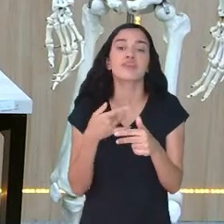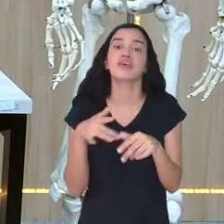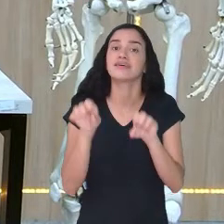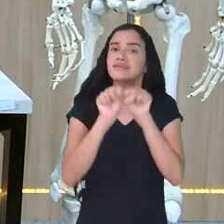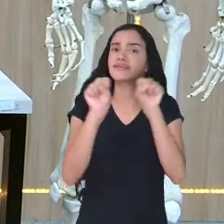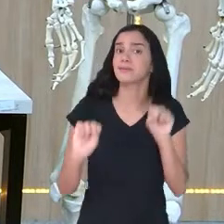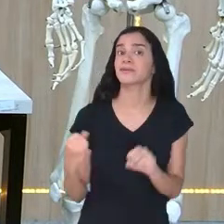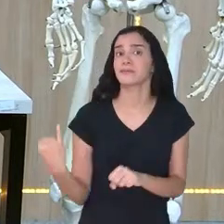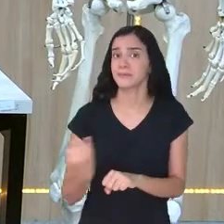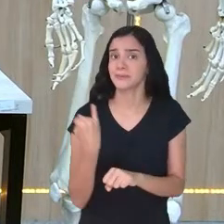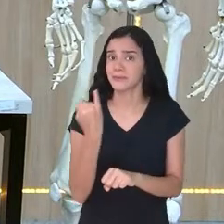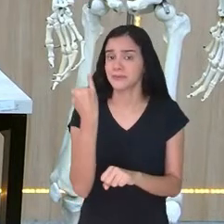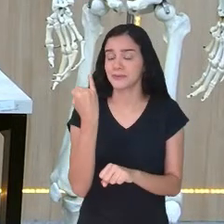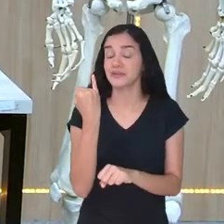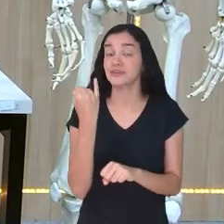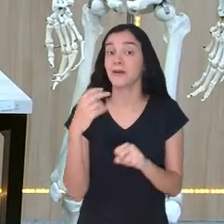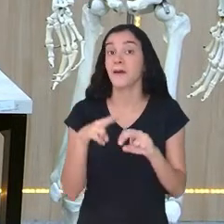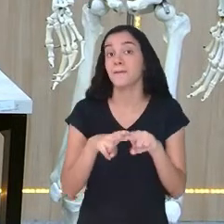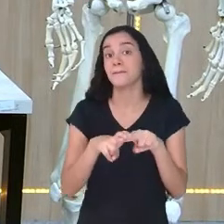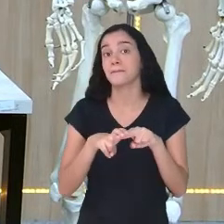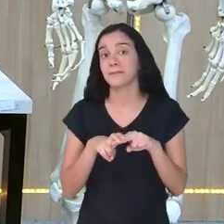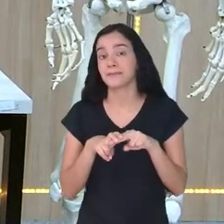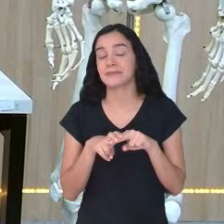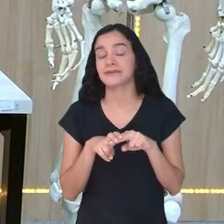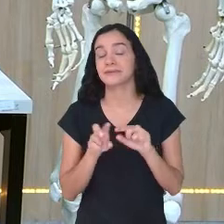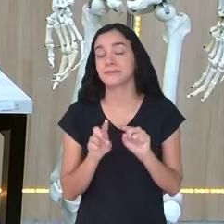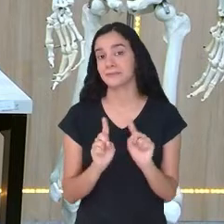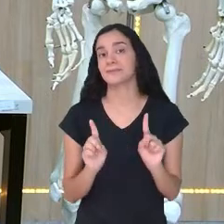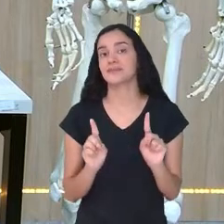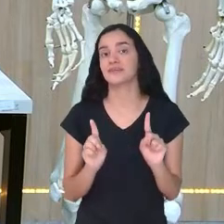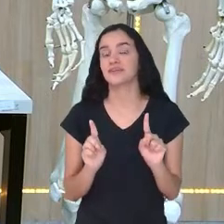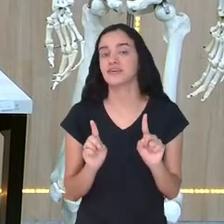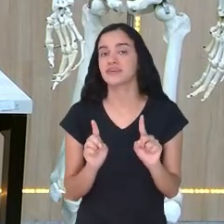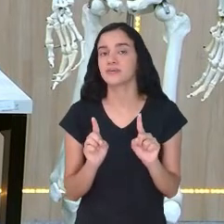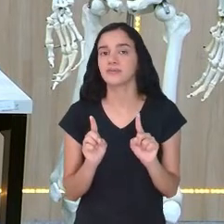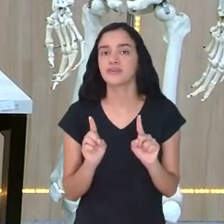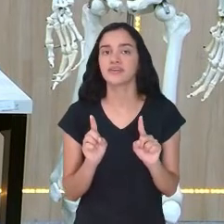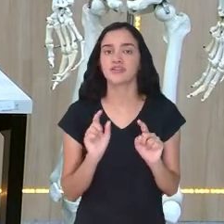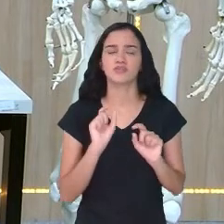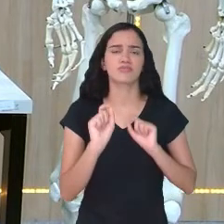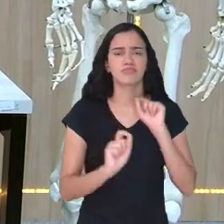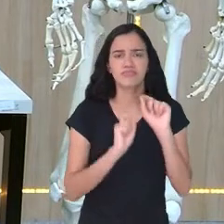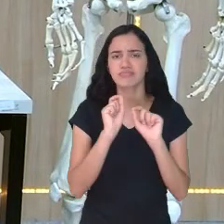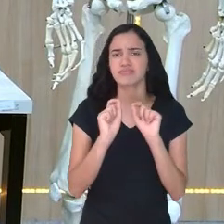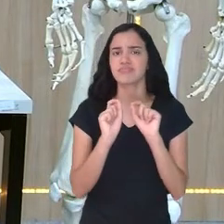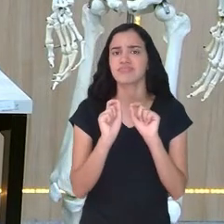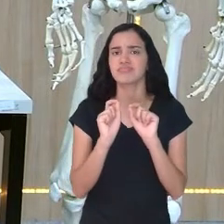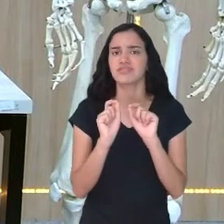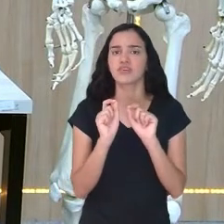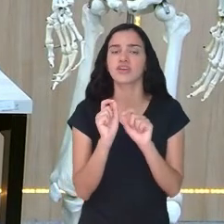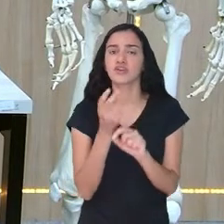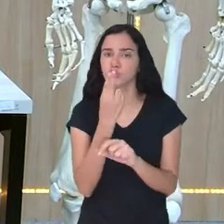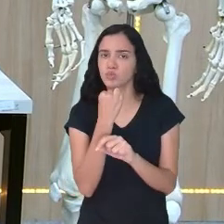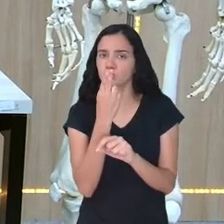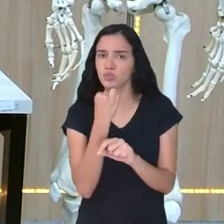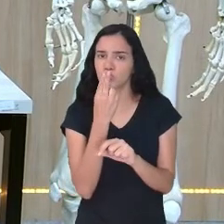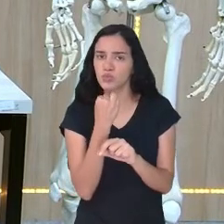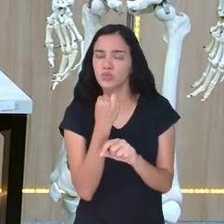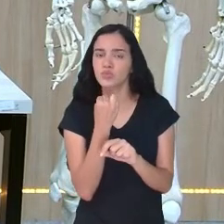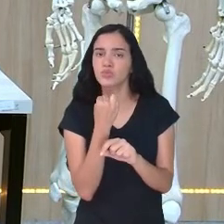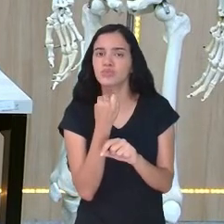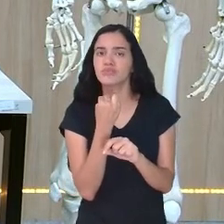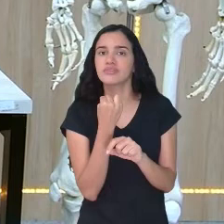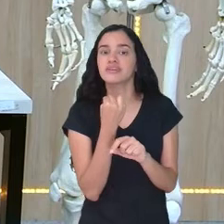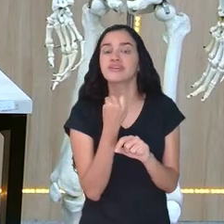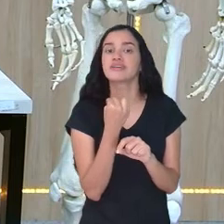muito importante. Porém, ele apenas trouxe, né, a questão aí desses nutrientes, deixou